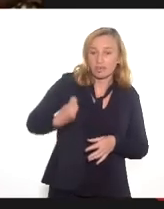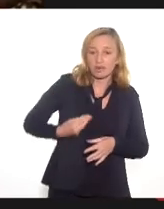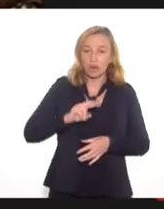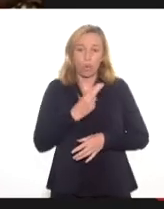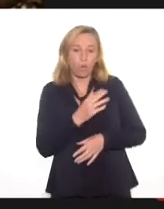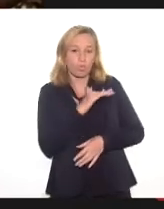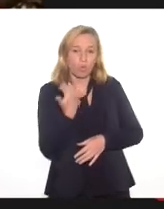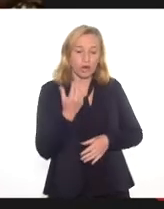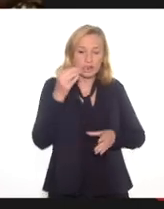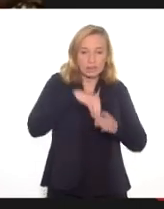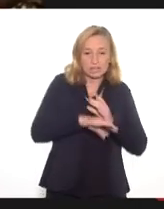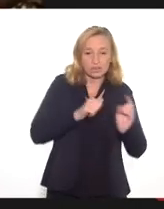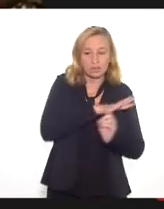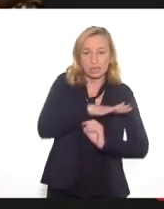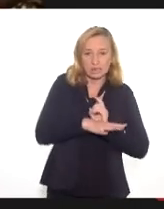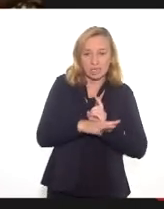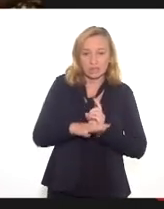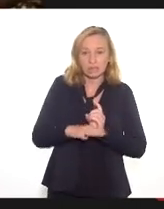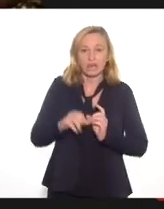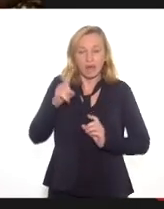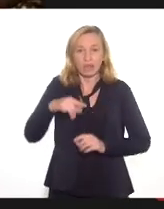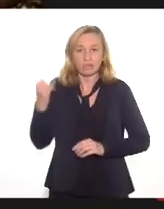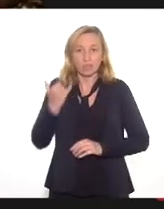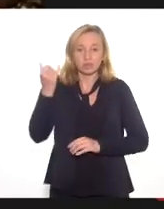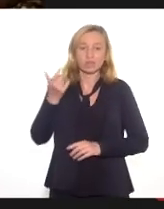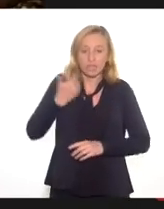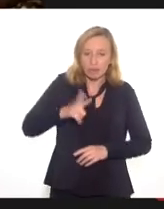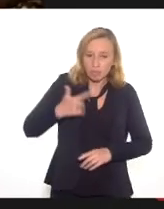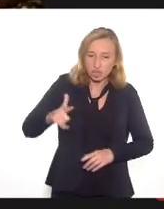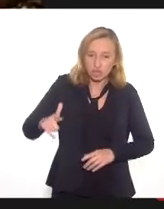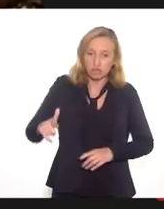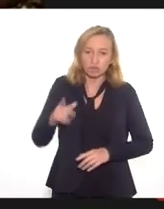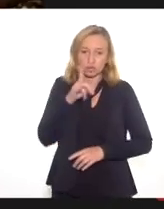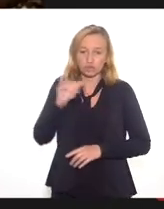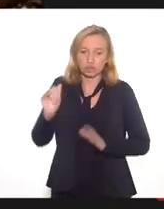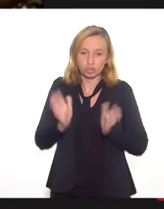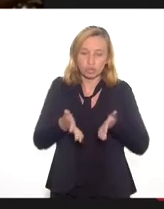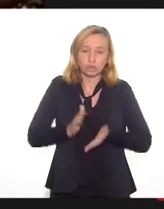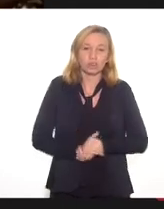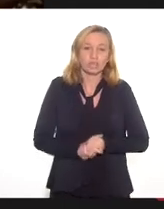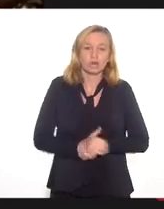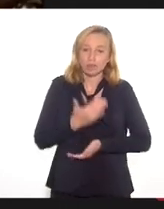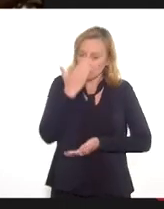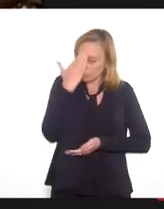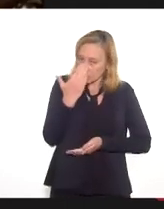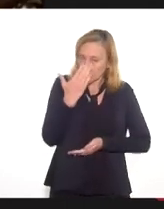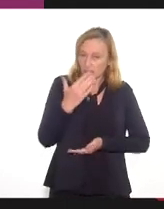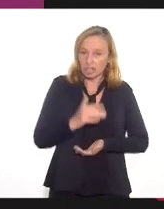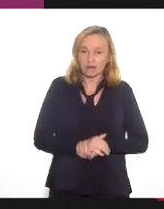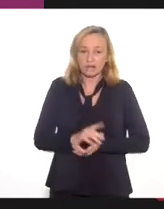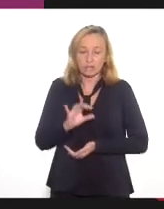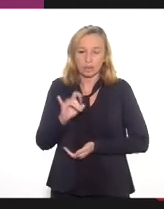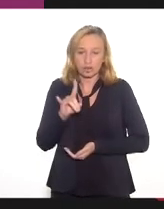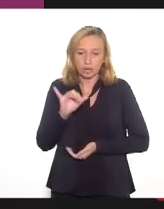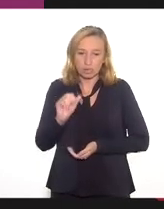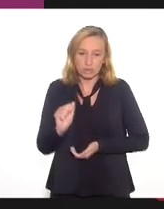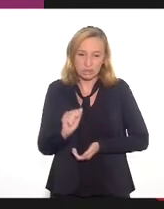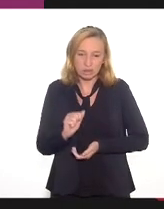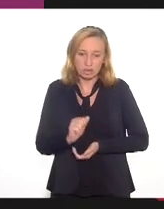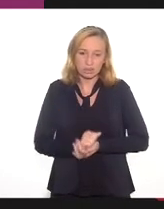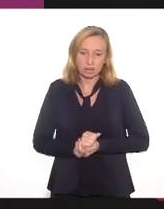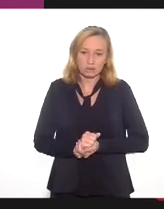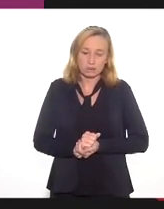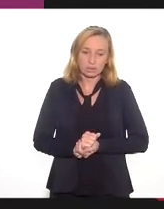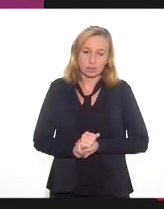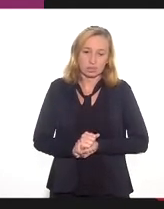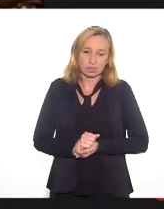morrer na nossa sociedade é super importante repetir isso no dia de hoje e muito obrigada Lúcia Xavier a senhora é